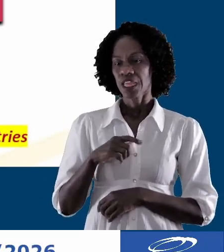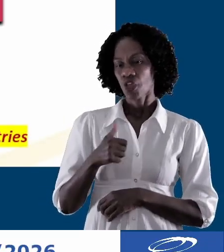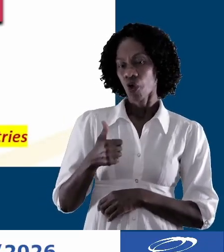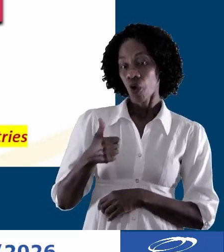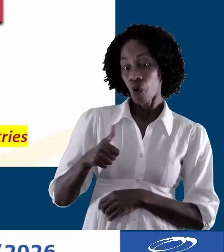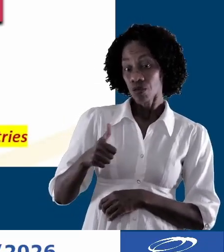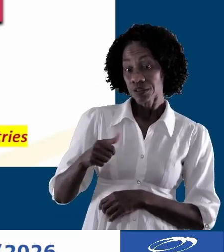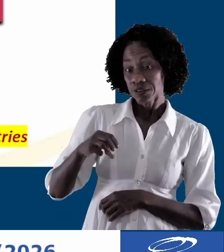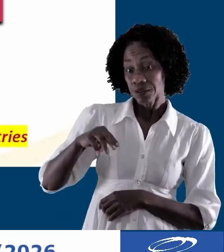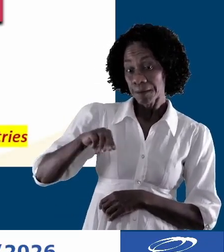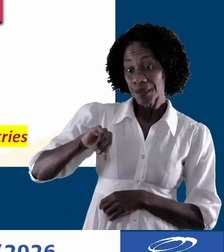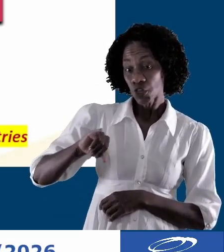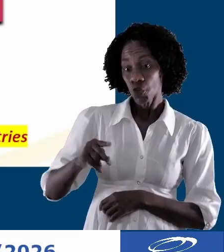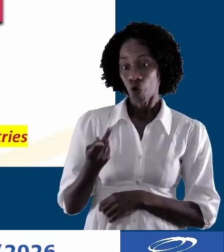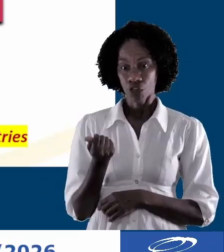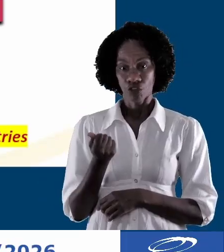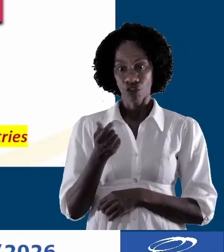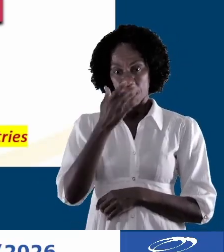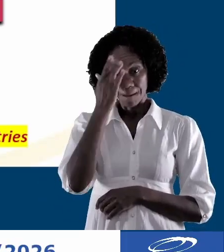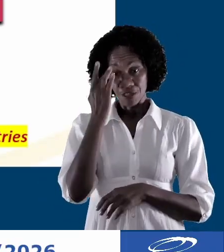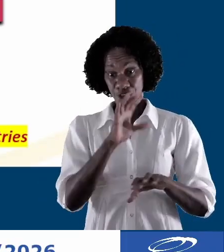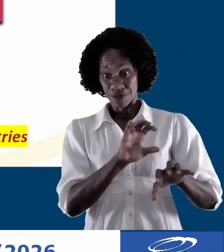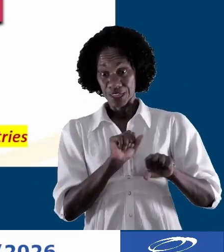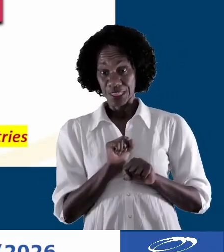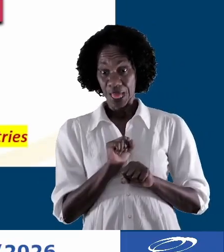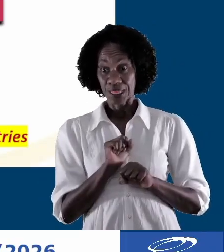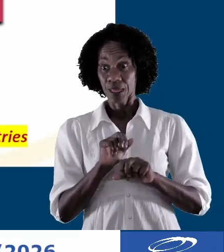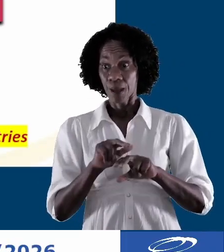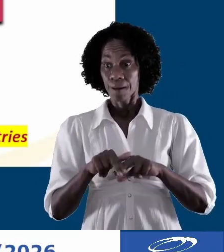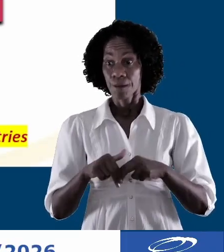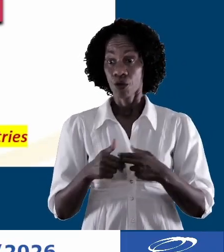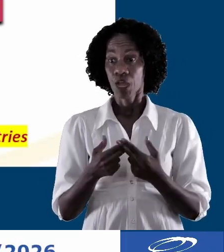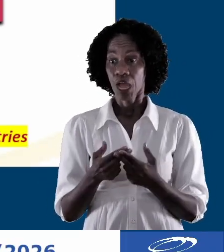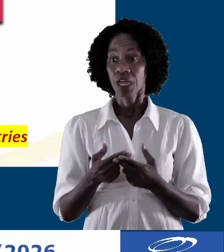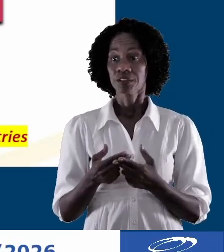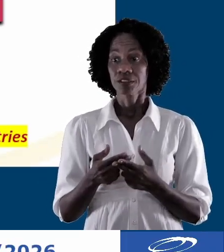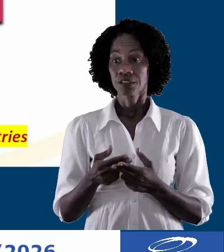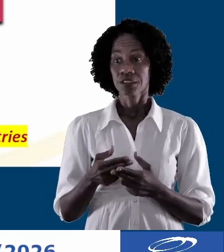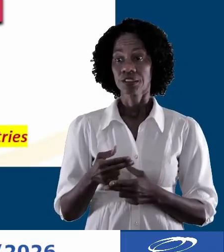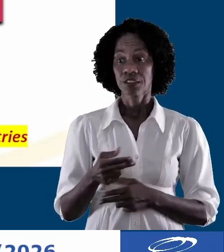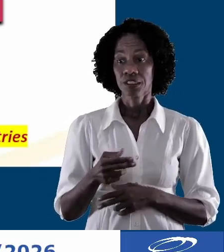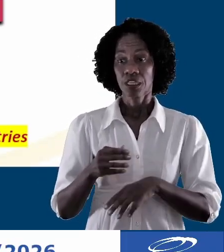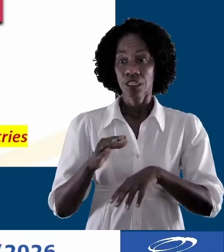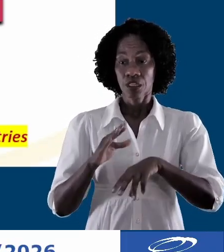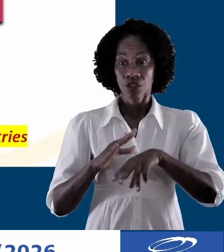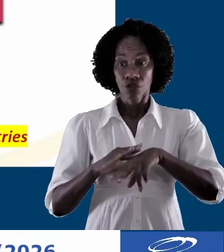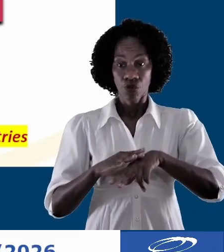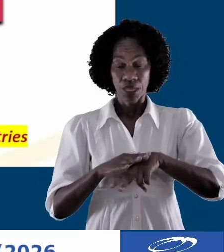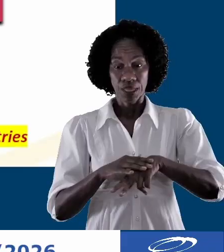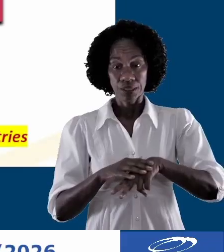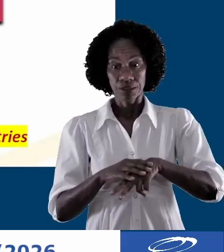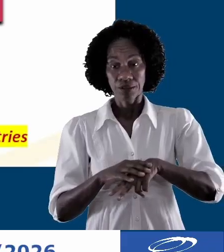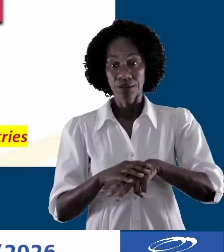por tuberculose, sendo que 150 mil desses casos são na coluna vertebral. Problemas mundiais são